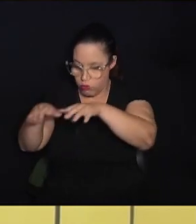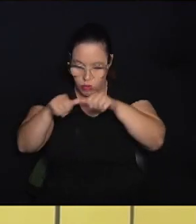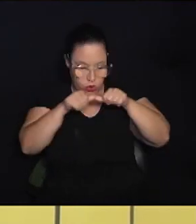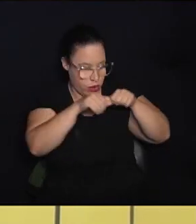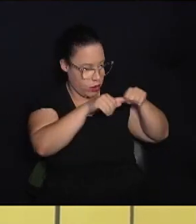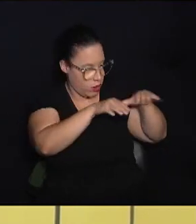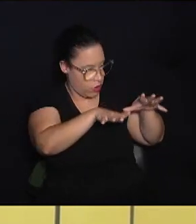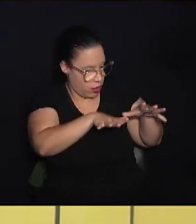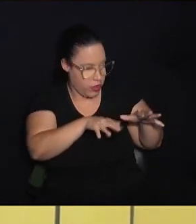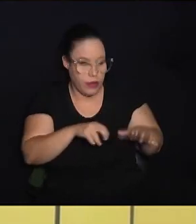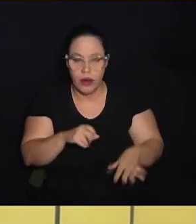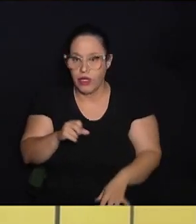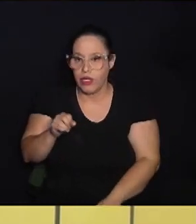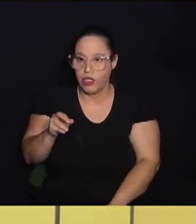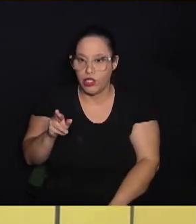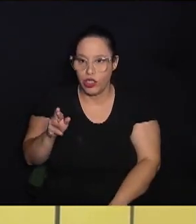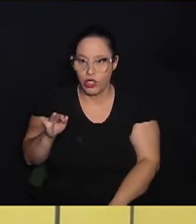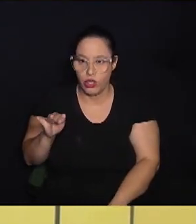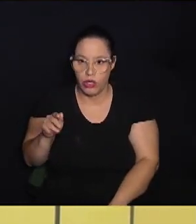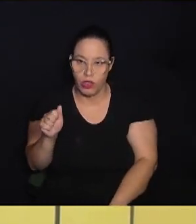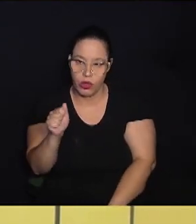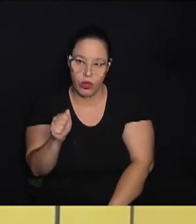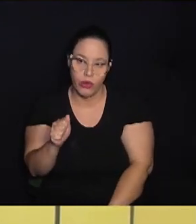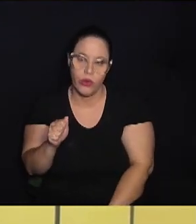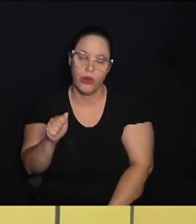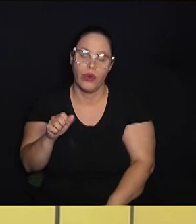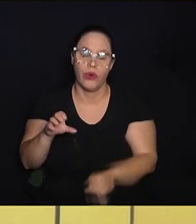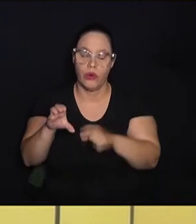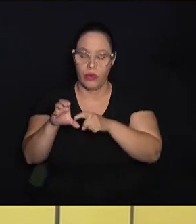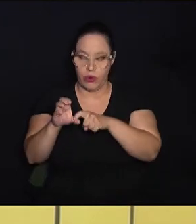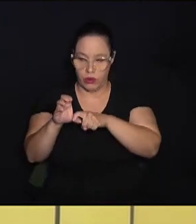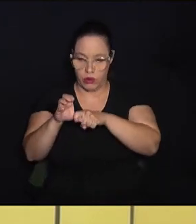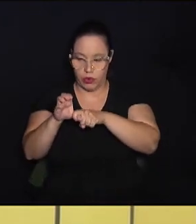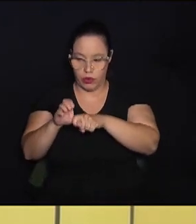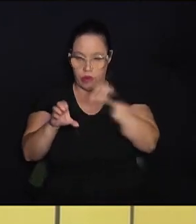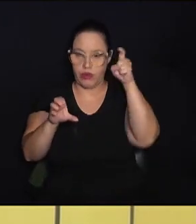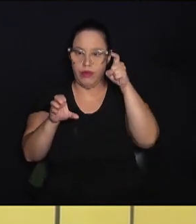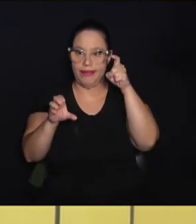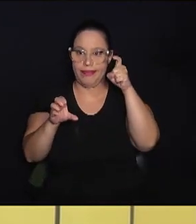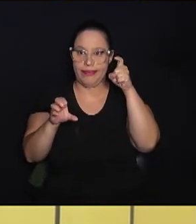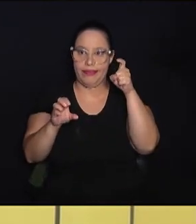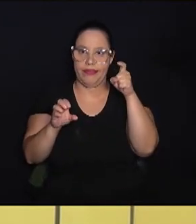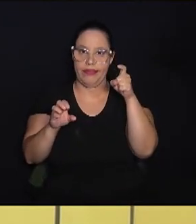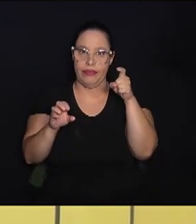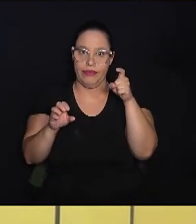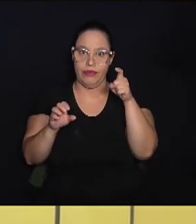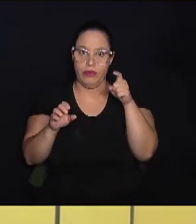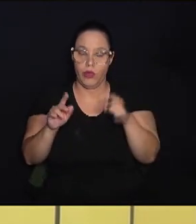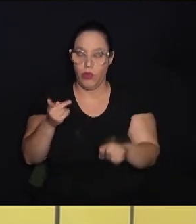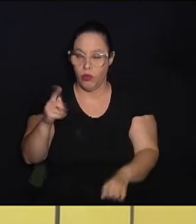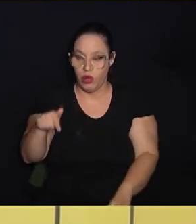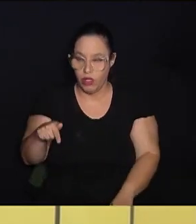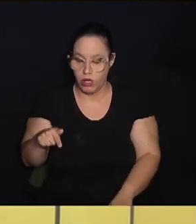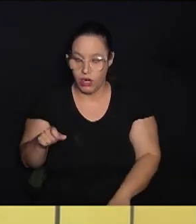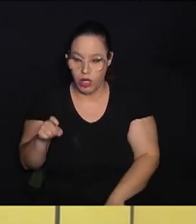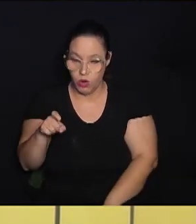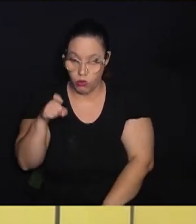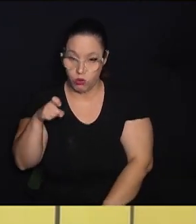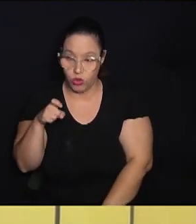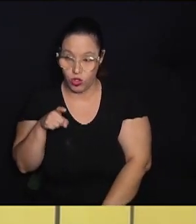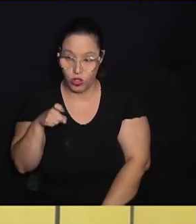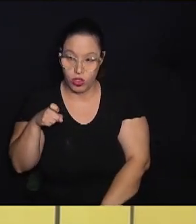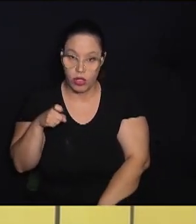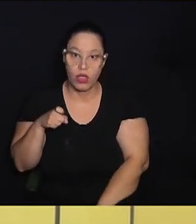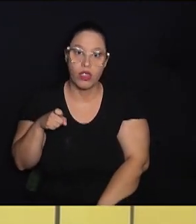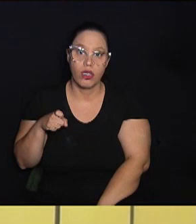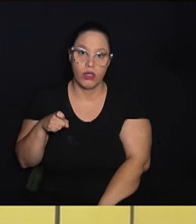independente que pode até atrás o Catarse por exemplo para já fazer Aquele quadrinho no número X e com e não ter um prejuízo e chegar mais gente